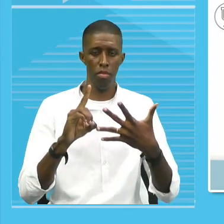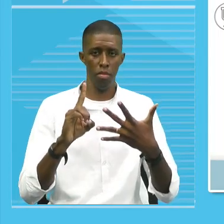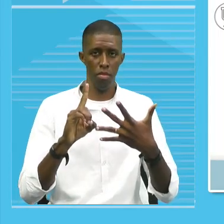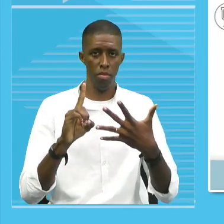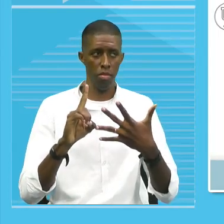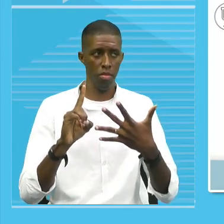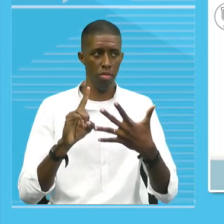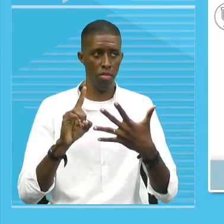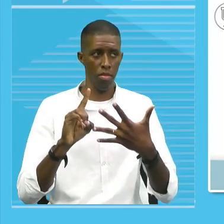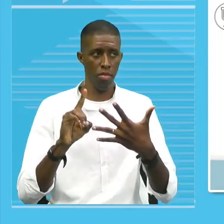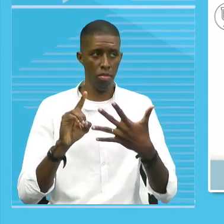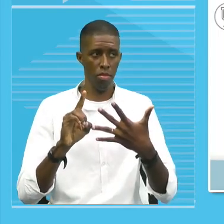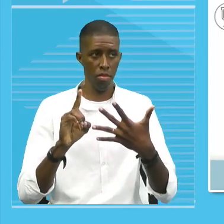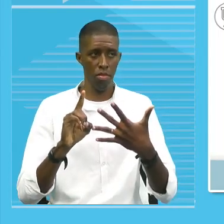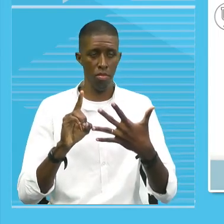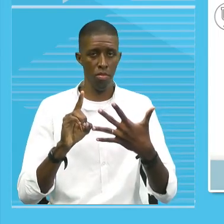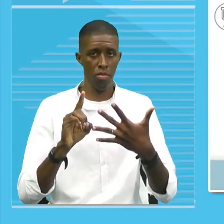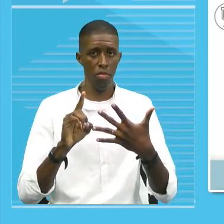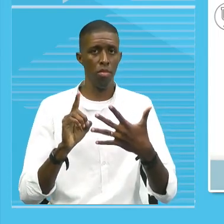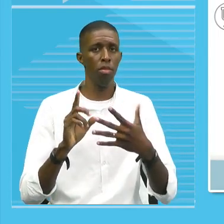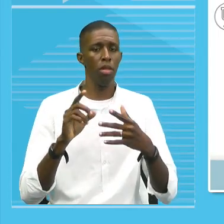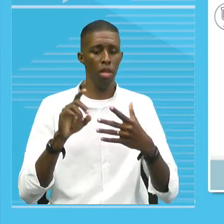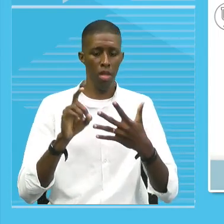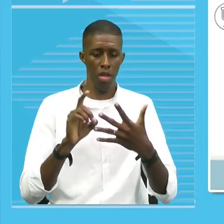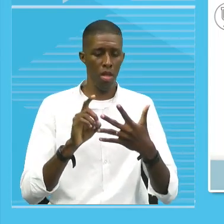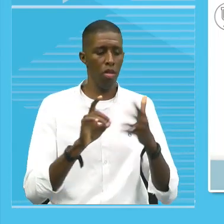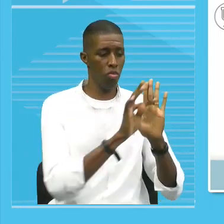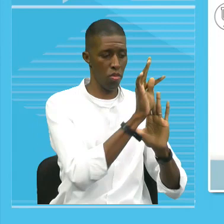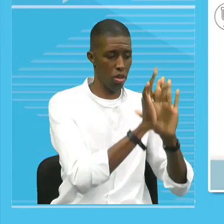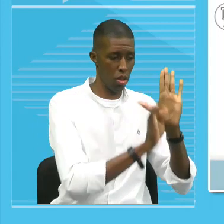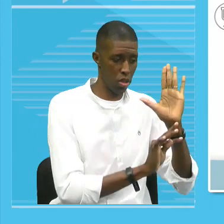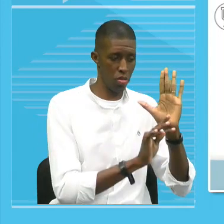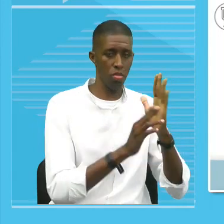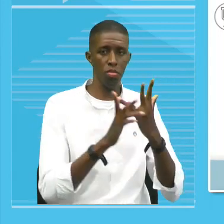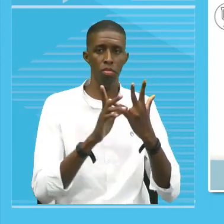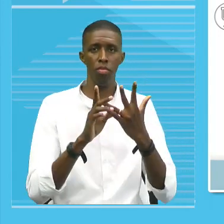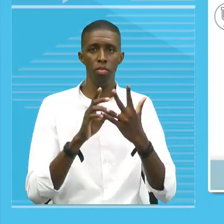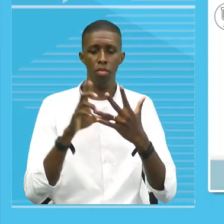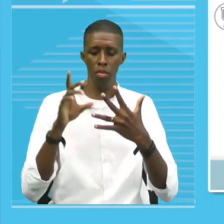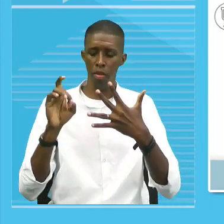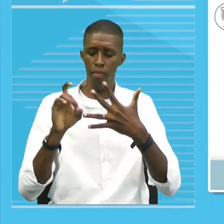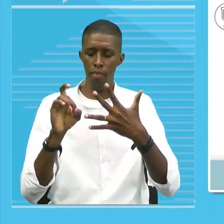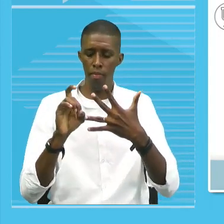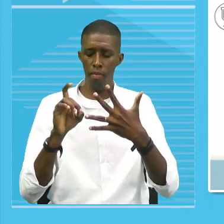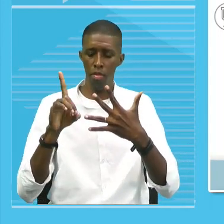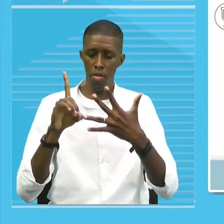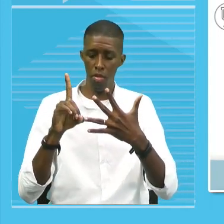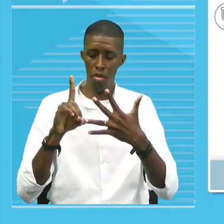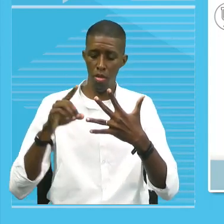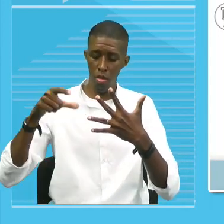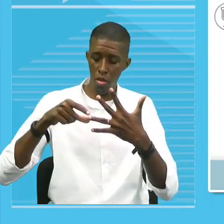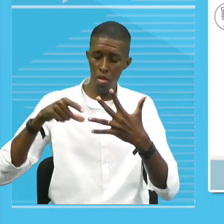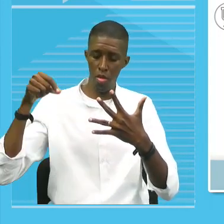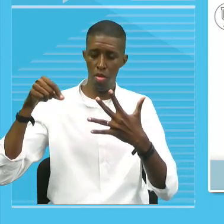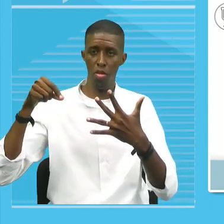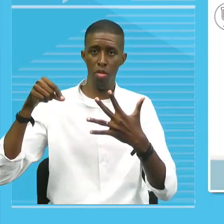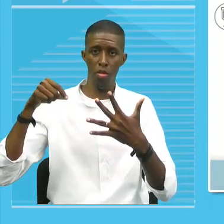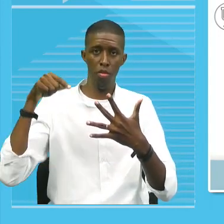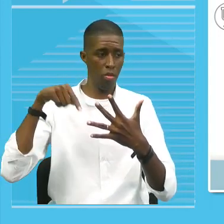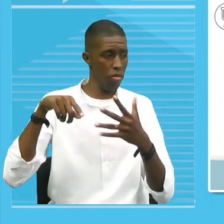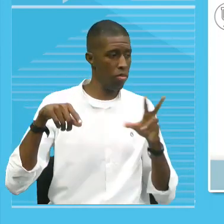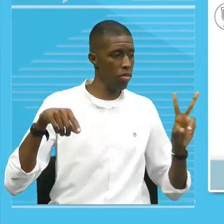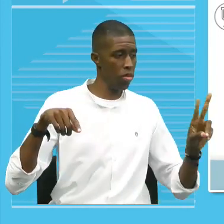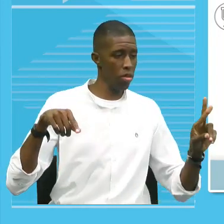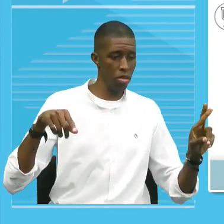materiais recicláveis sua escolha letra d o texto tem que falar sobre a